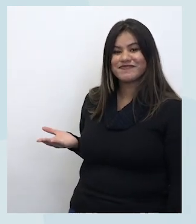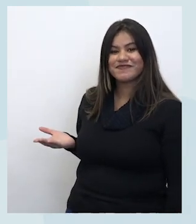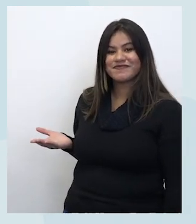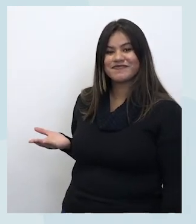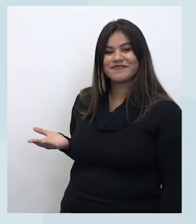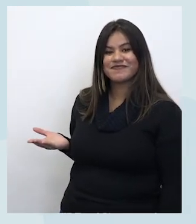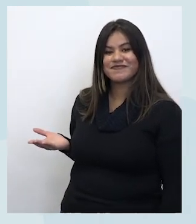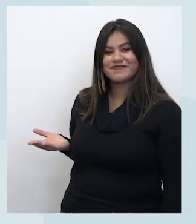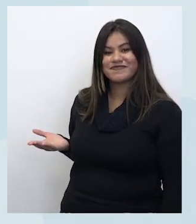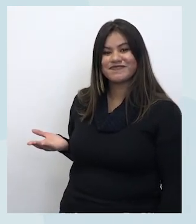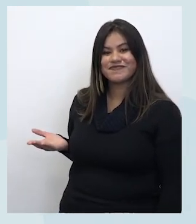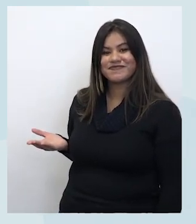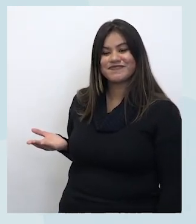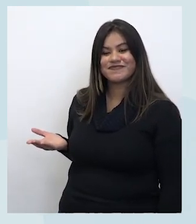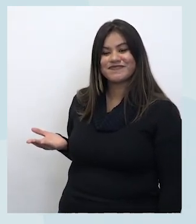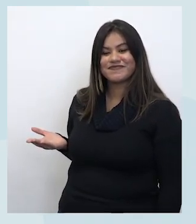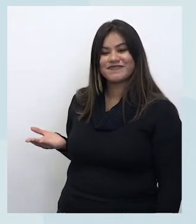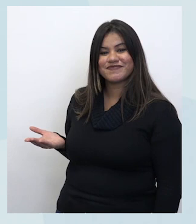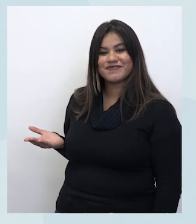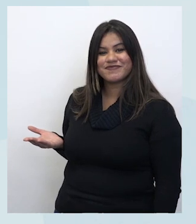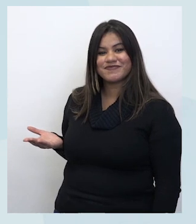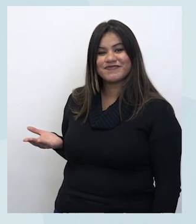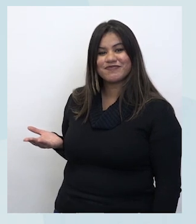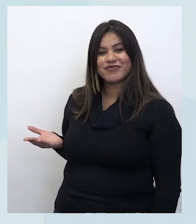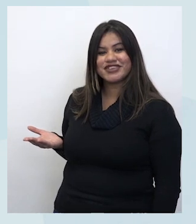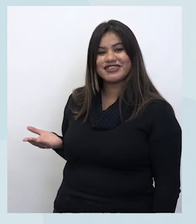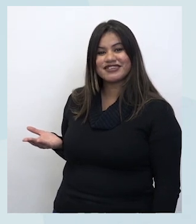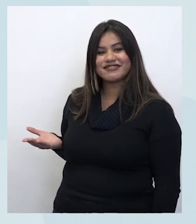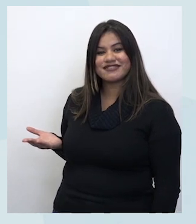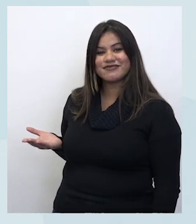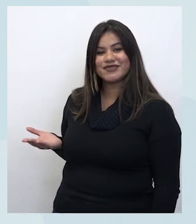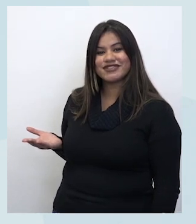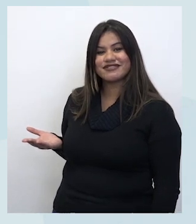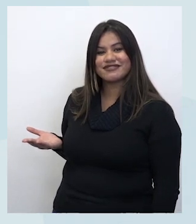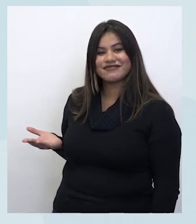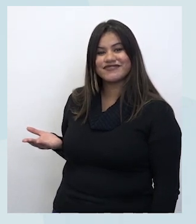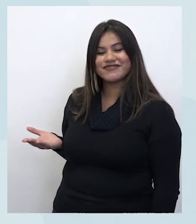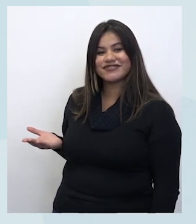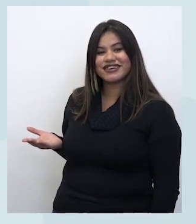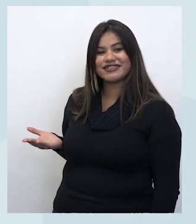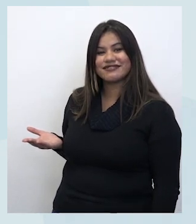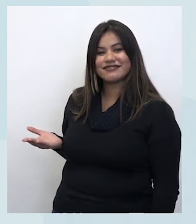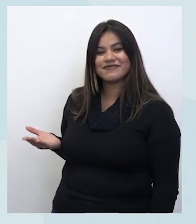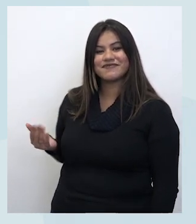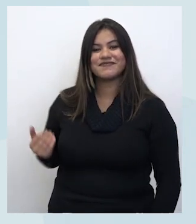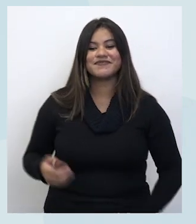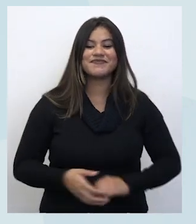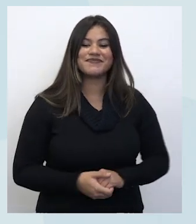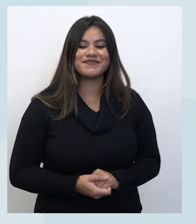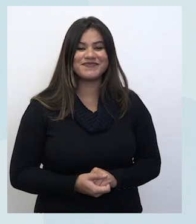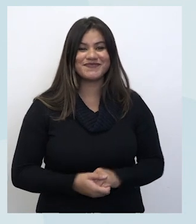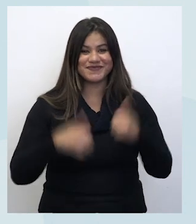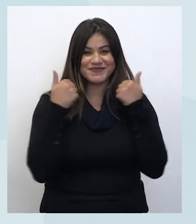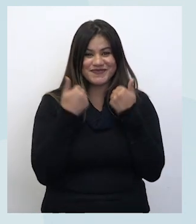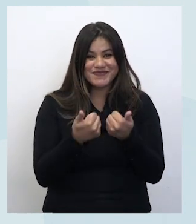SE na prática e também a hashtag eu no CMSP. Ok? Então, se você fez